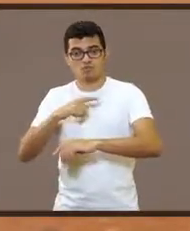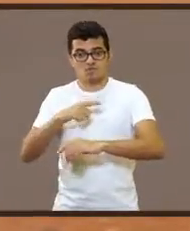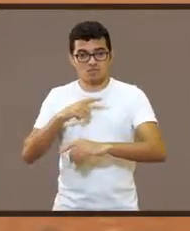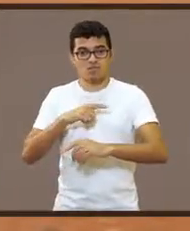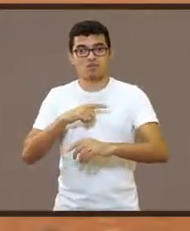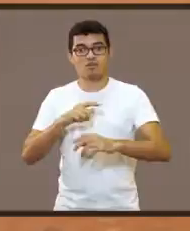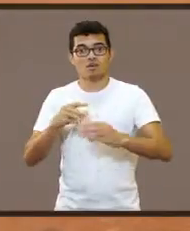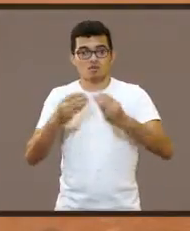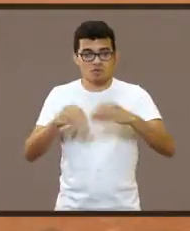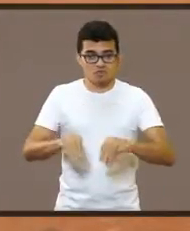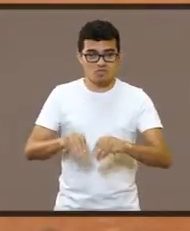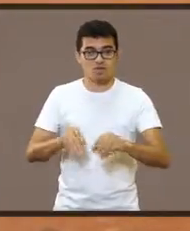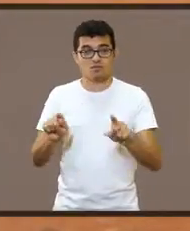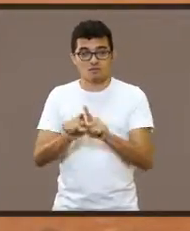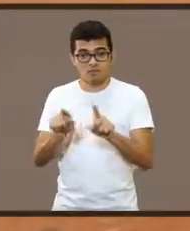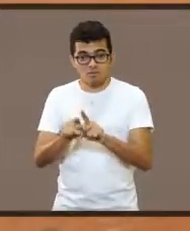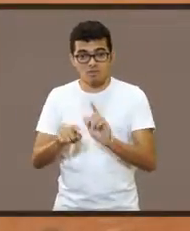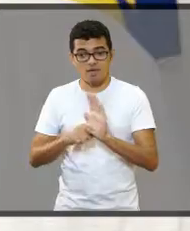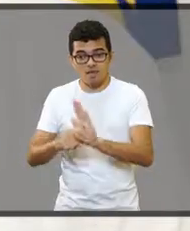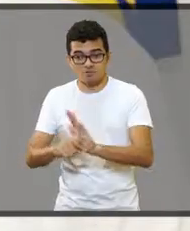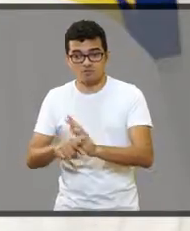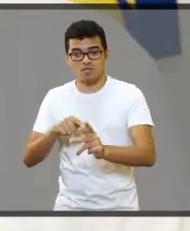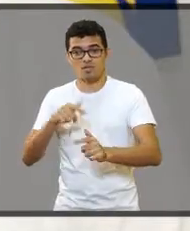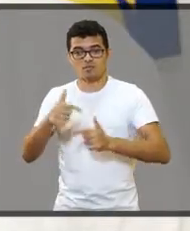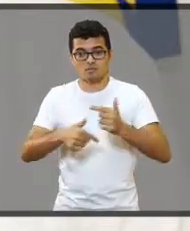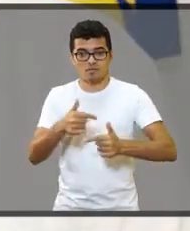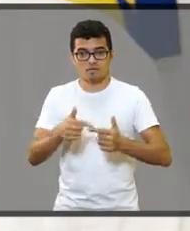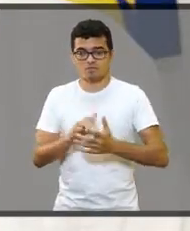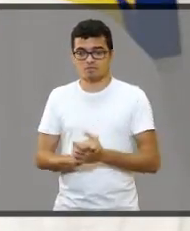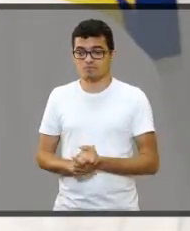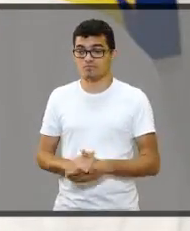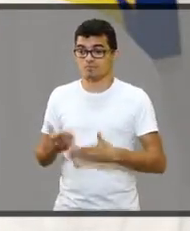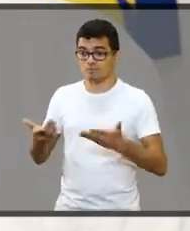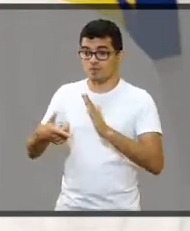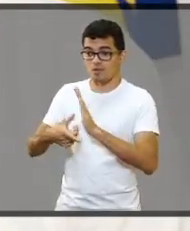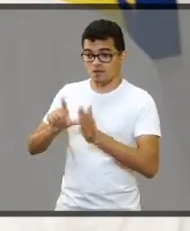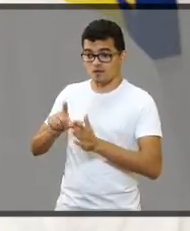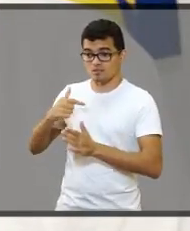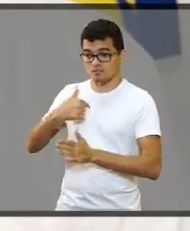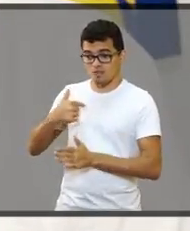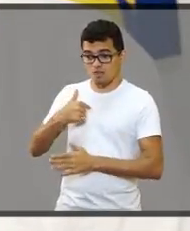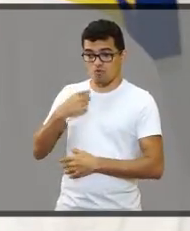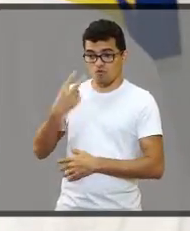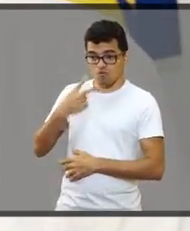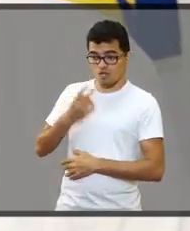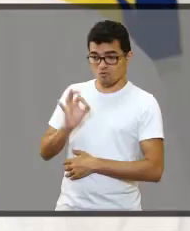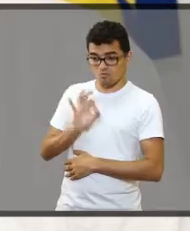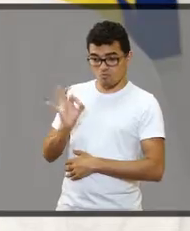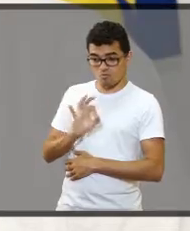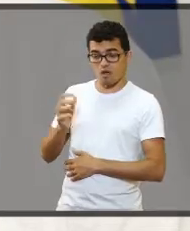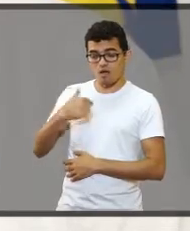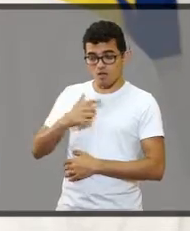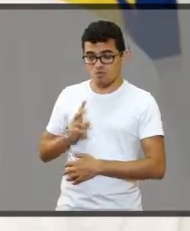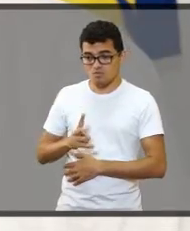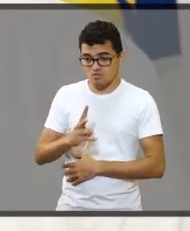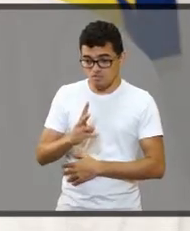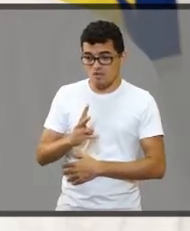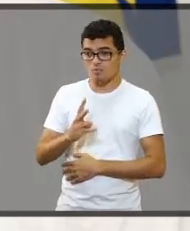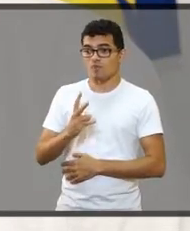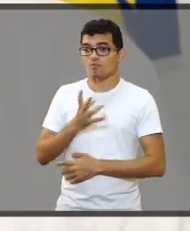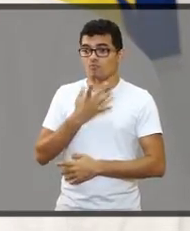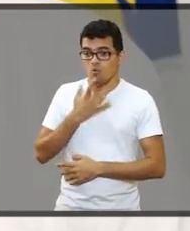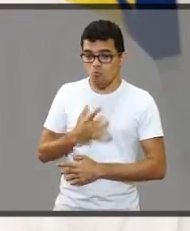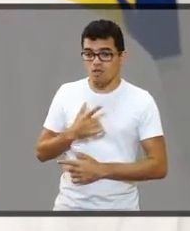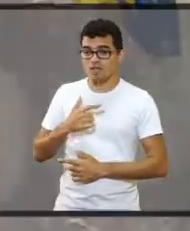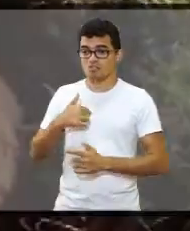bom motivo para ajudar o trabalhador do campo. Mesmo antes de estar como vereador, a gente sempre teve uma atuação dentro